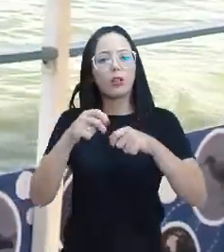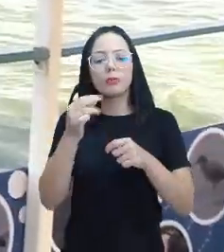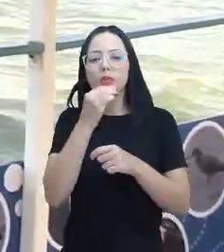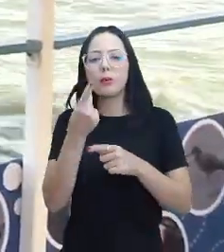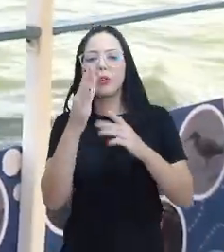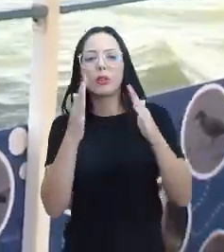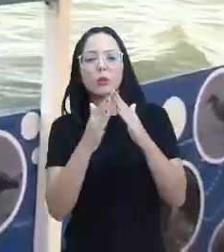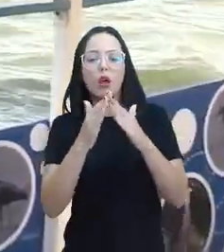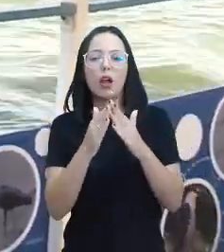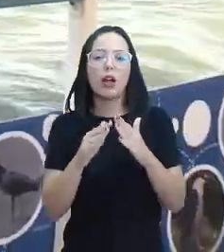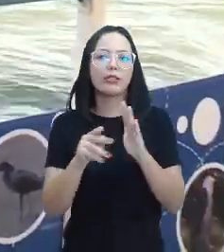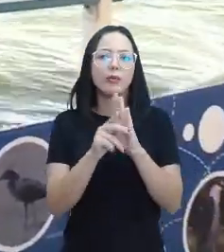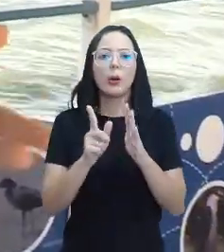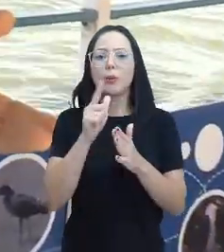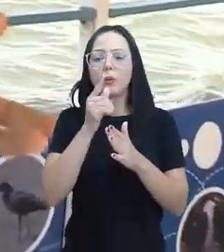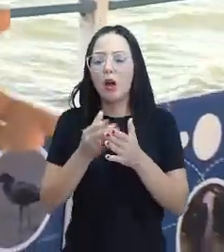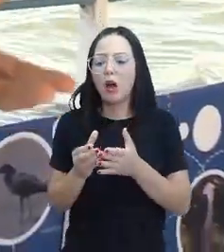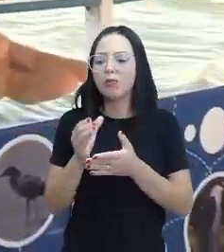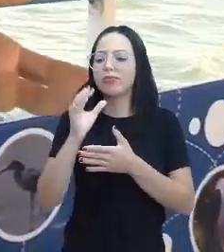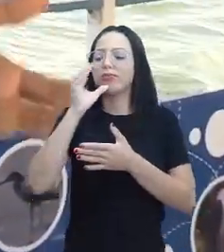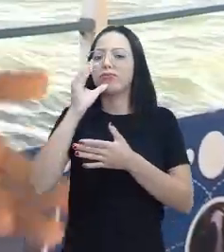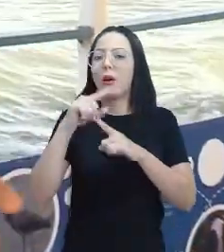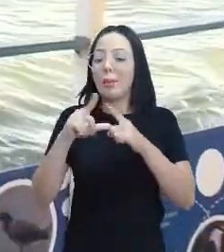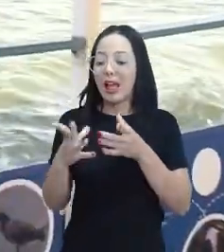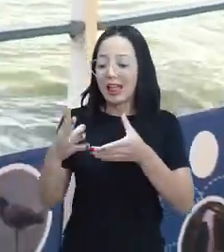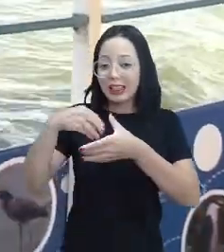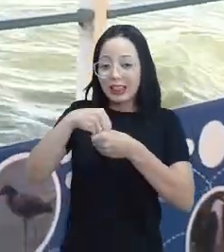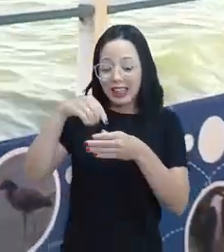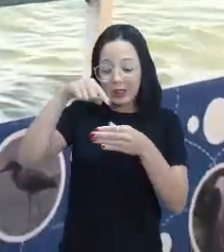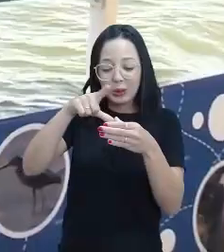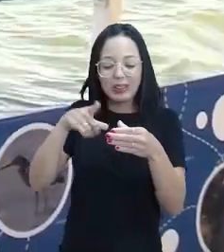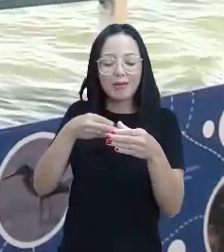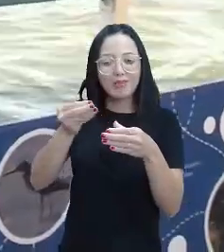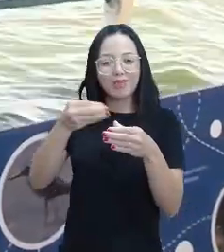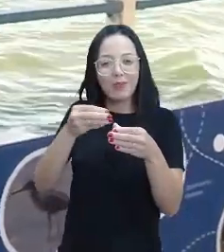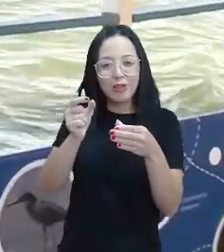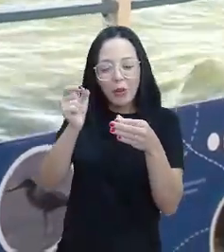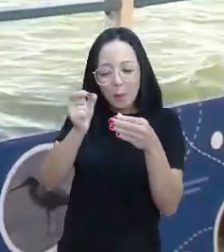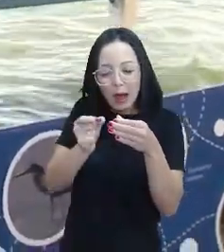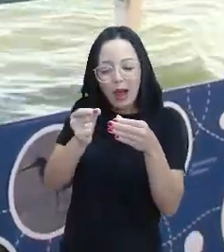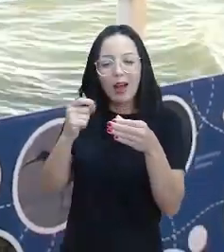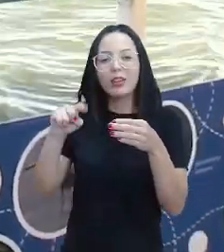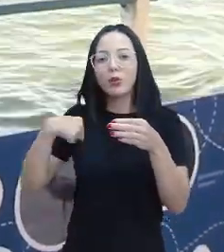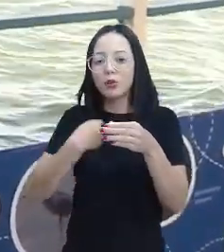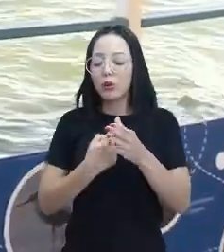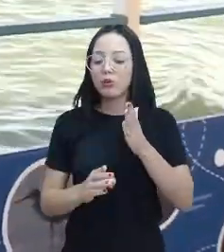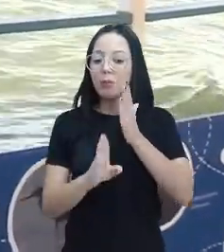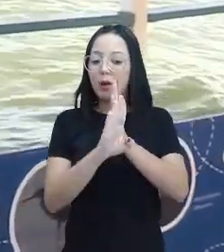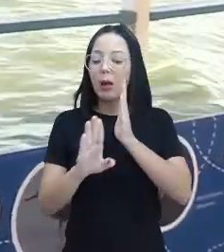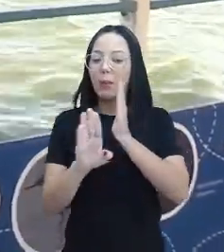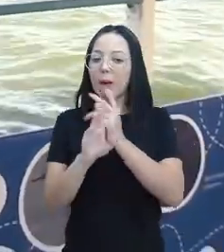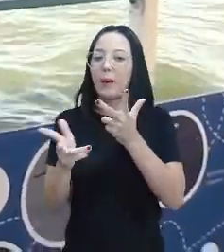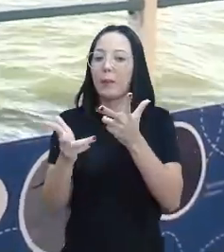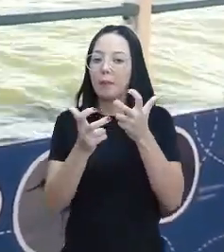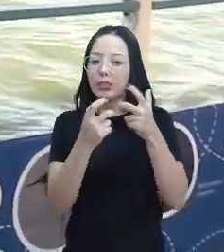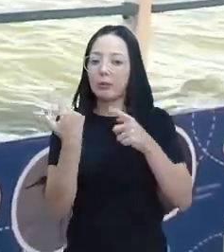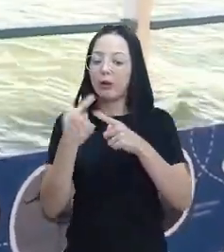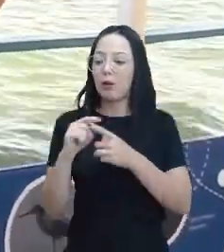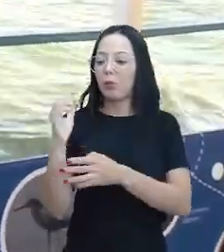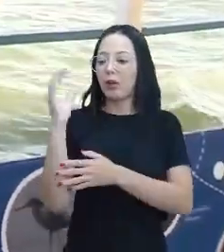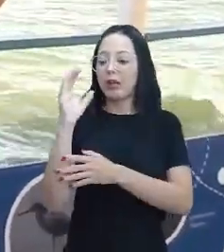casa consumindo água mineral com microplástico. Então são coisas que a gente está começando a perceber agora. A ciência